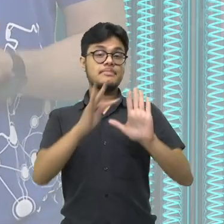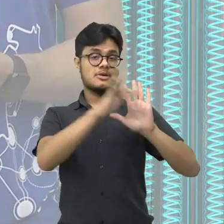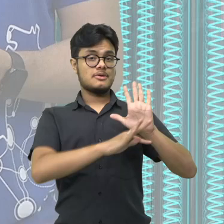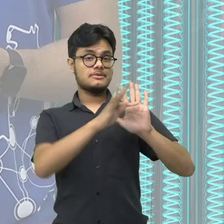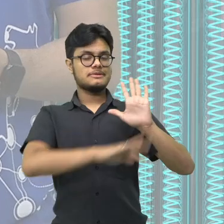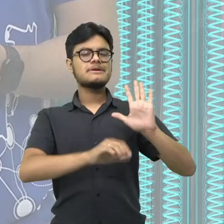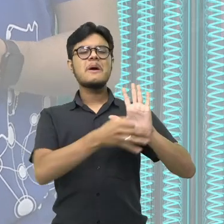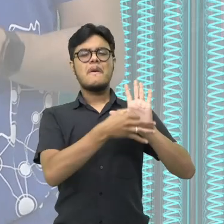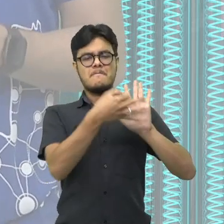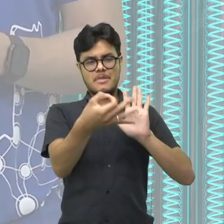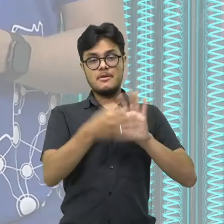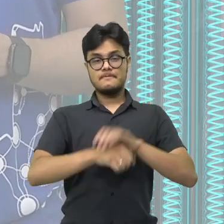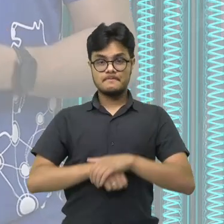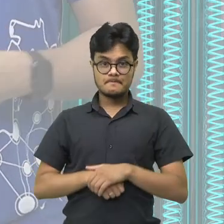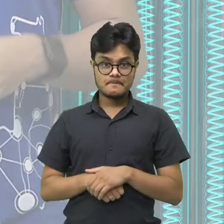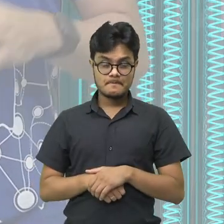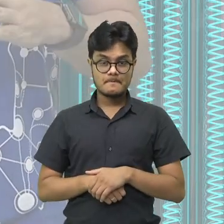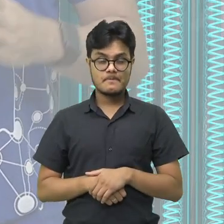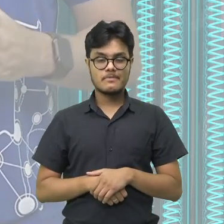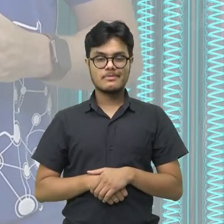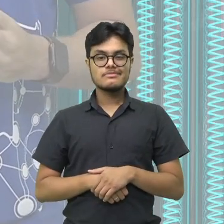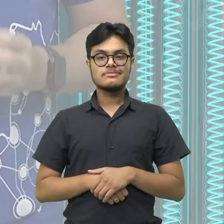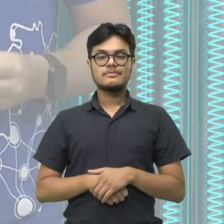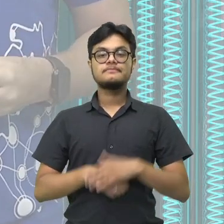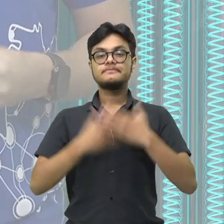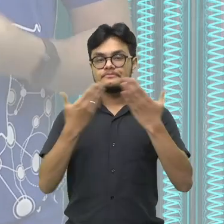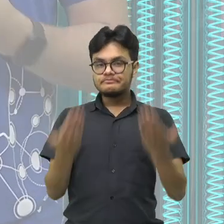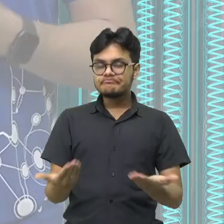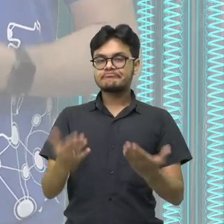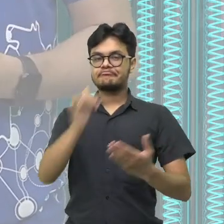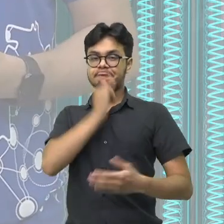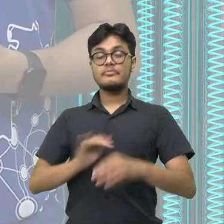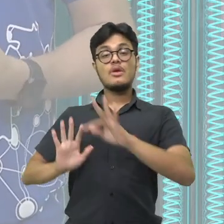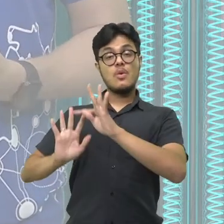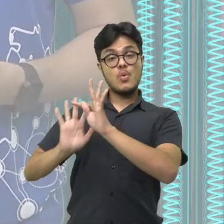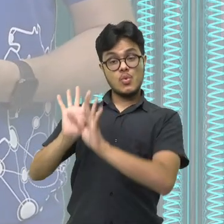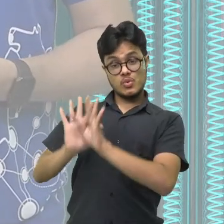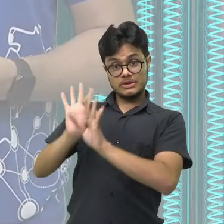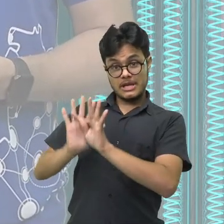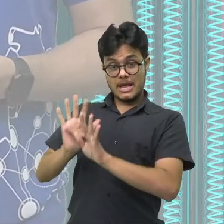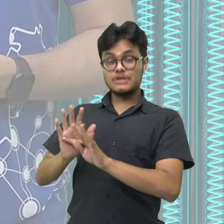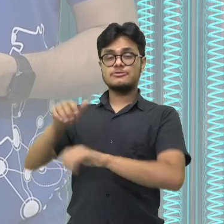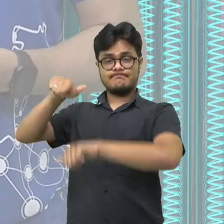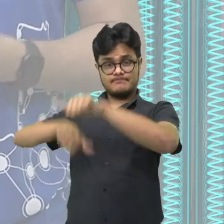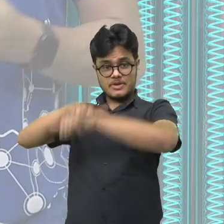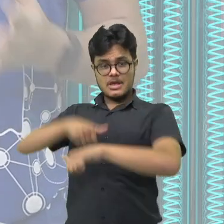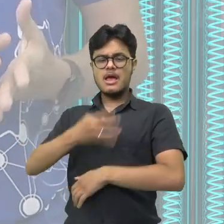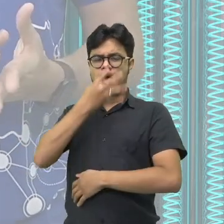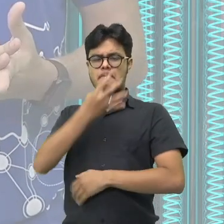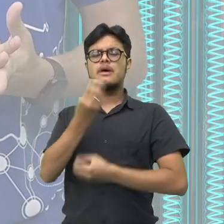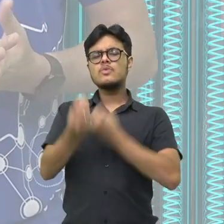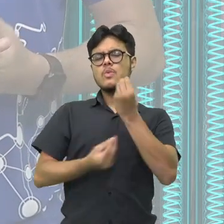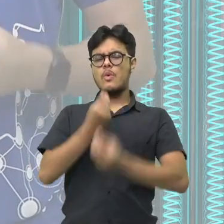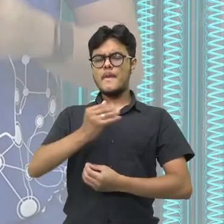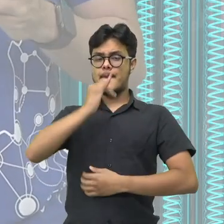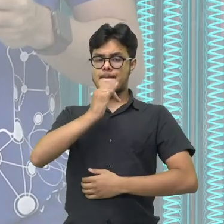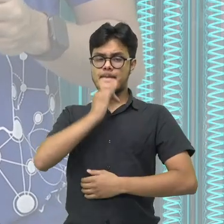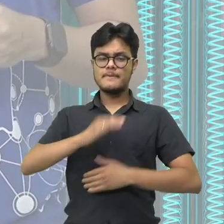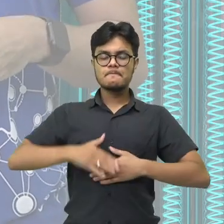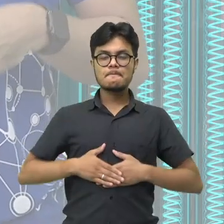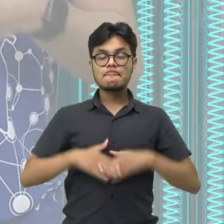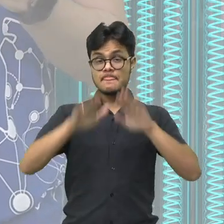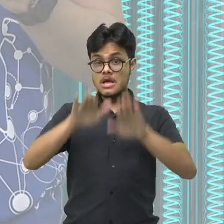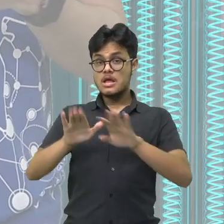texto argumentativo, certo? O texto apreciativo, que é o que nós vamos ver em sequência, o texto apreciativo